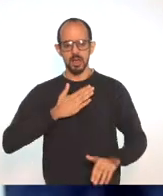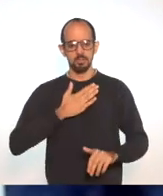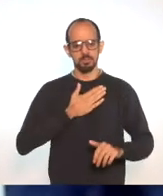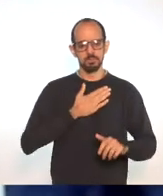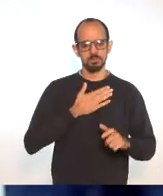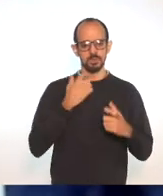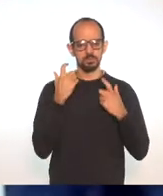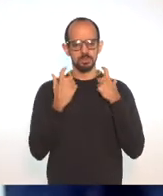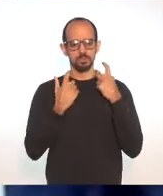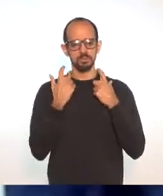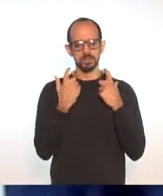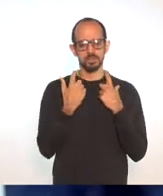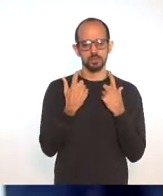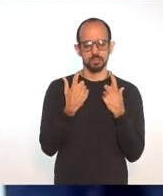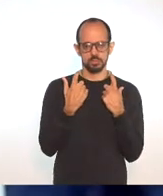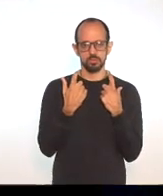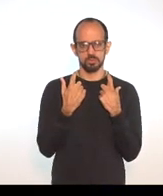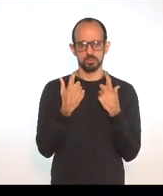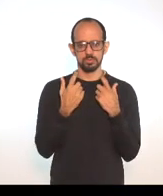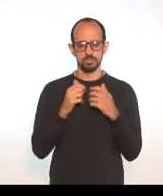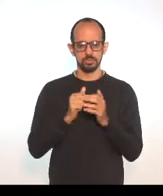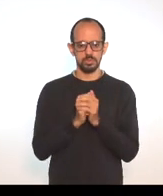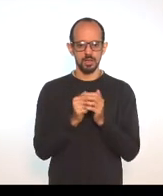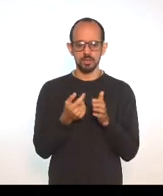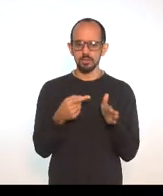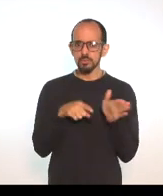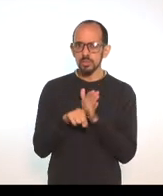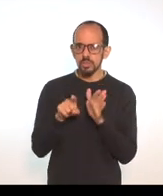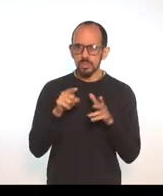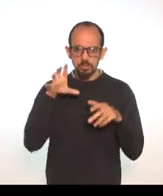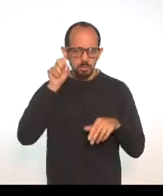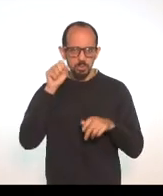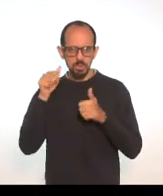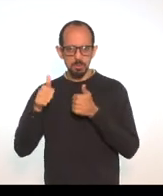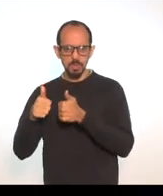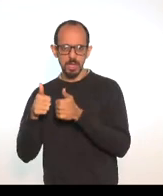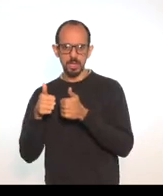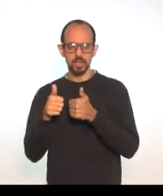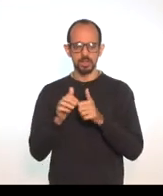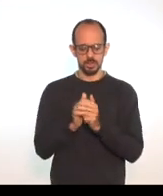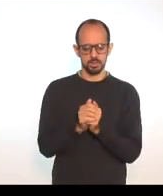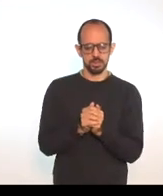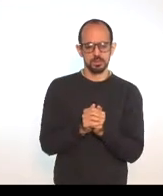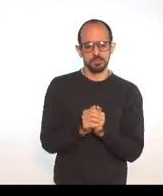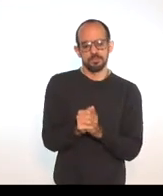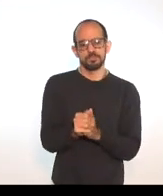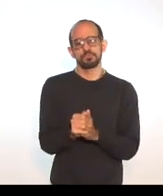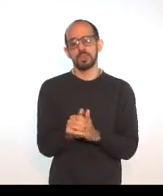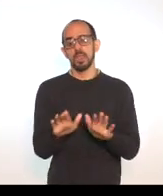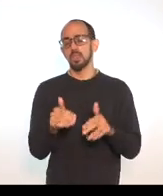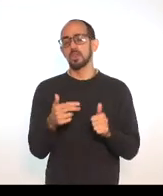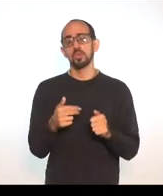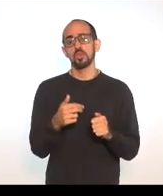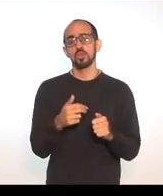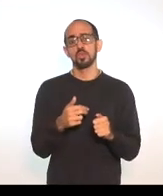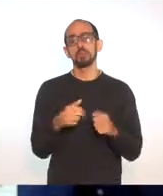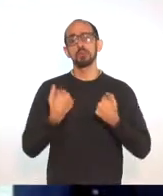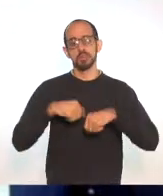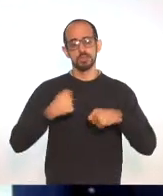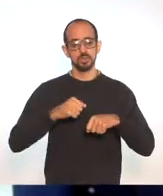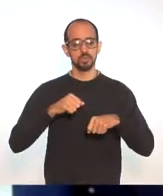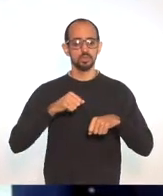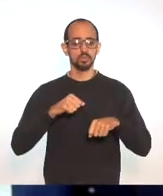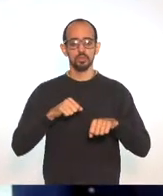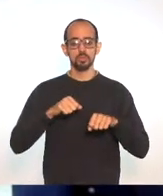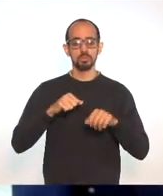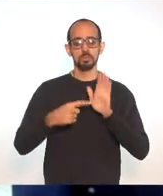estão todos dormindo bem e também eu não posso deixar de apresentar uma certa preocupação em relação à